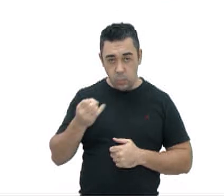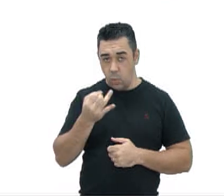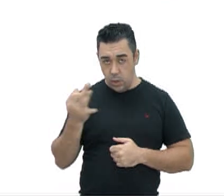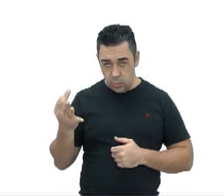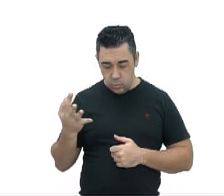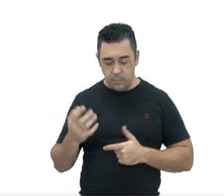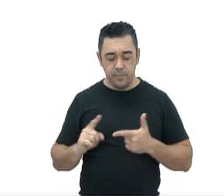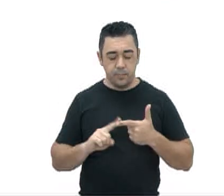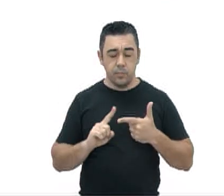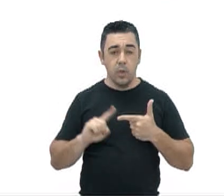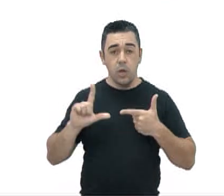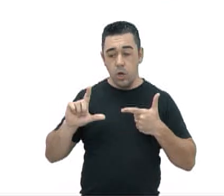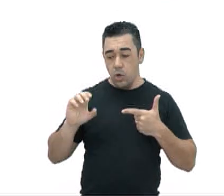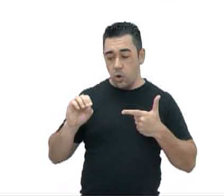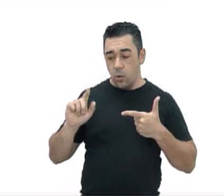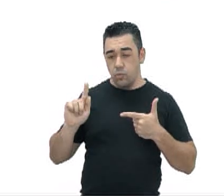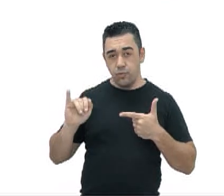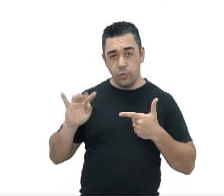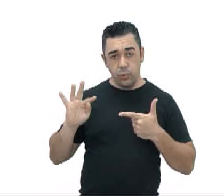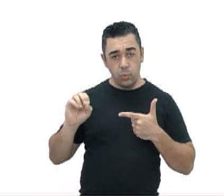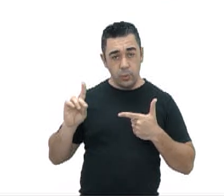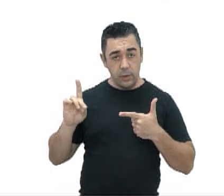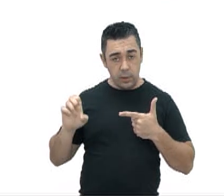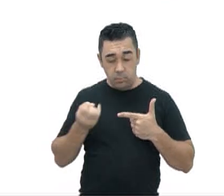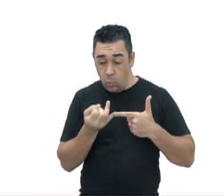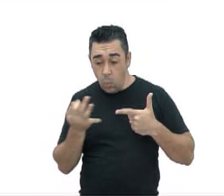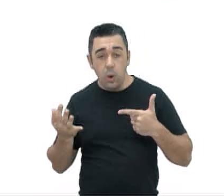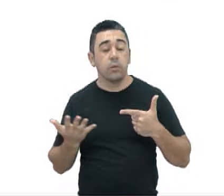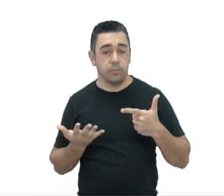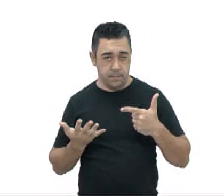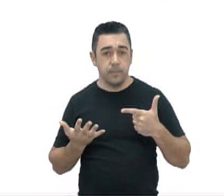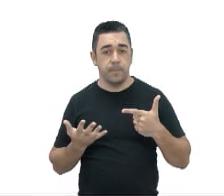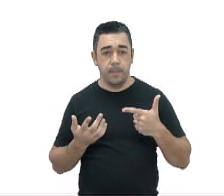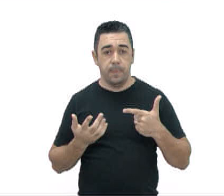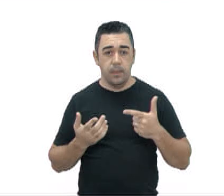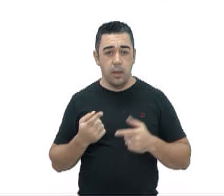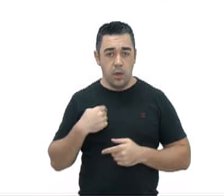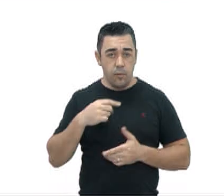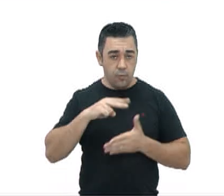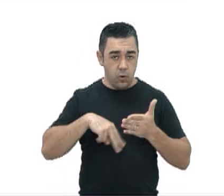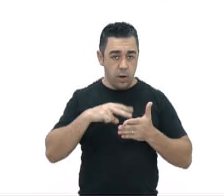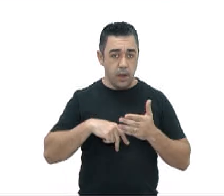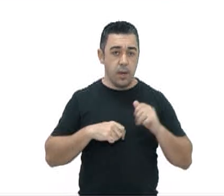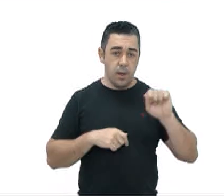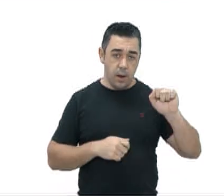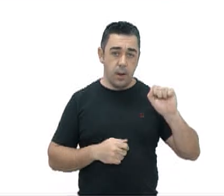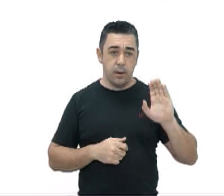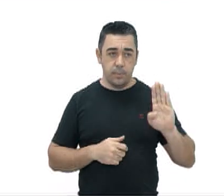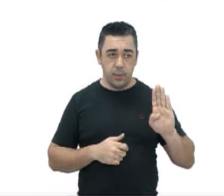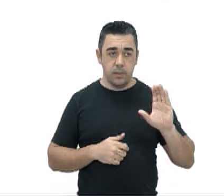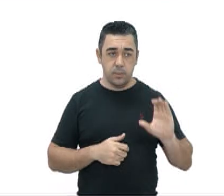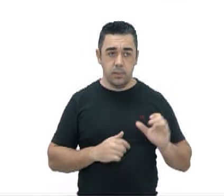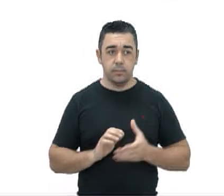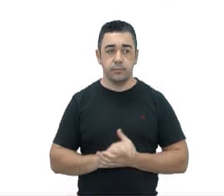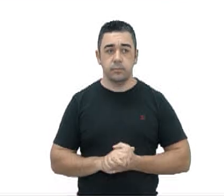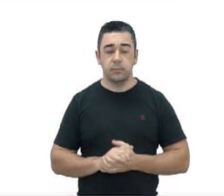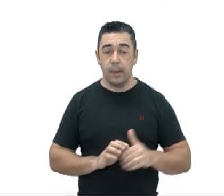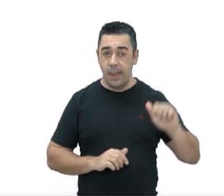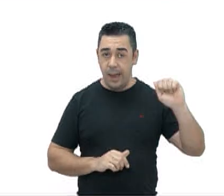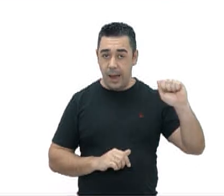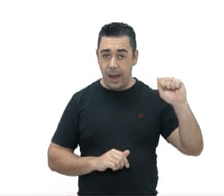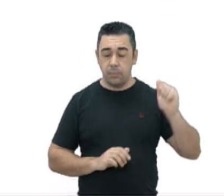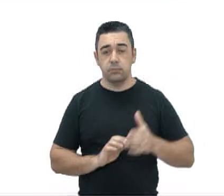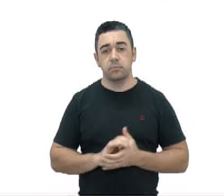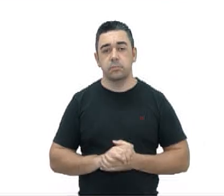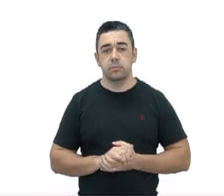geográfica, ou seja, qual vai ser a latitude e a longitude do ponto B. Eu vou ler as três alternativas para você. Alternativa